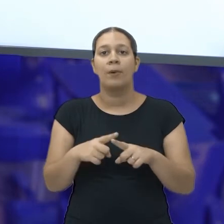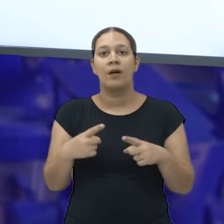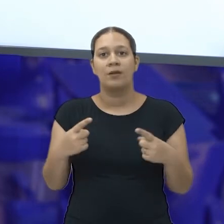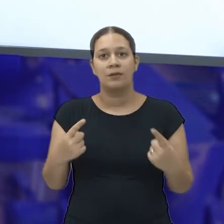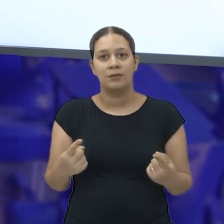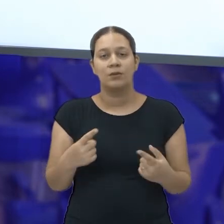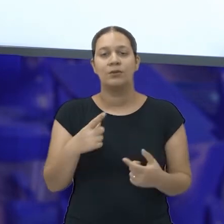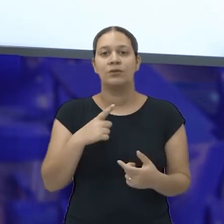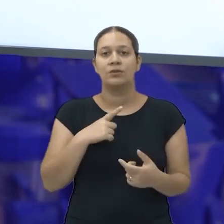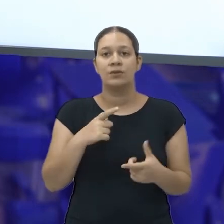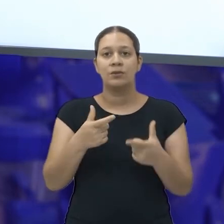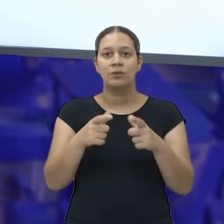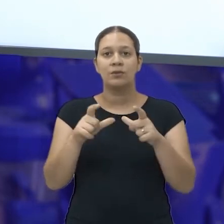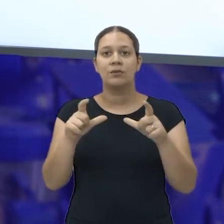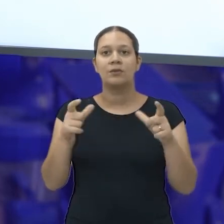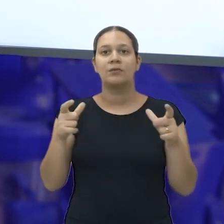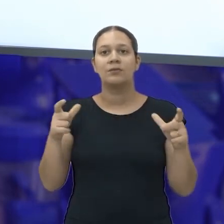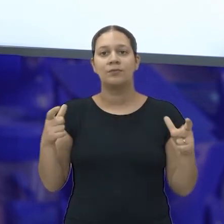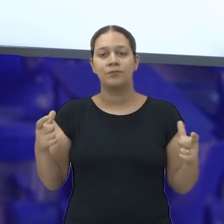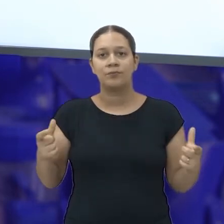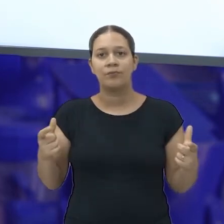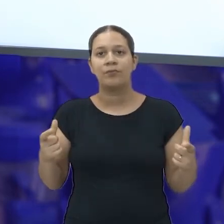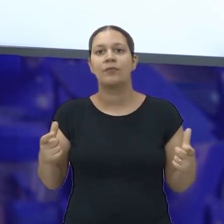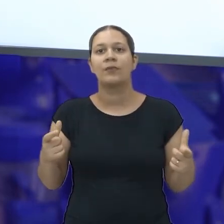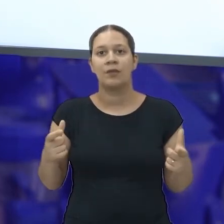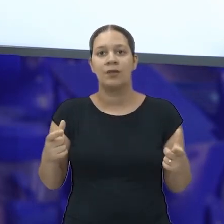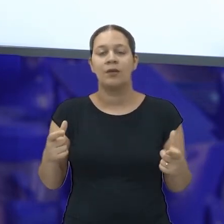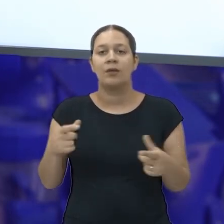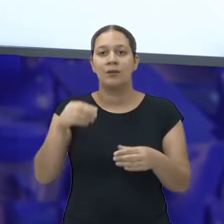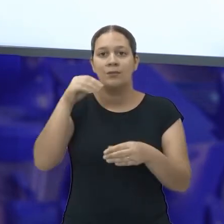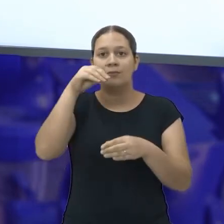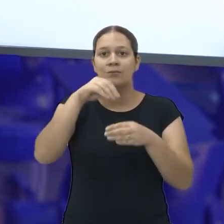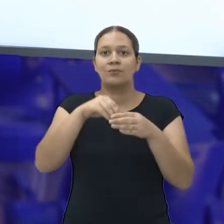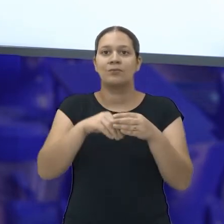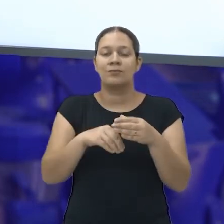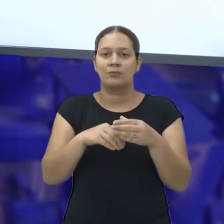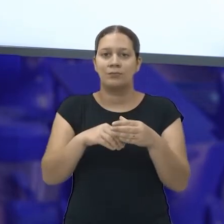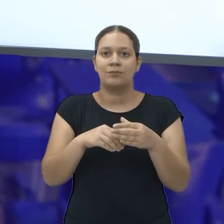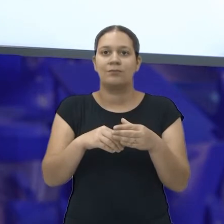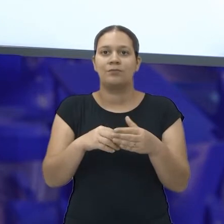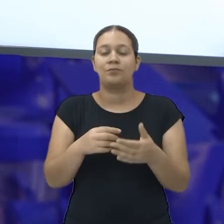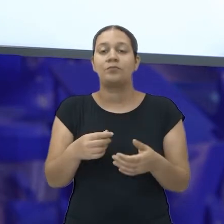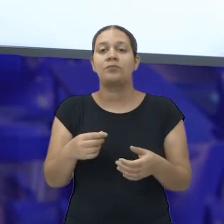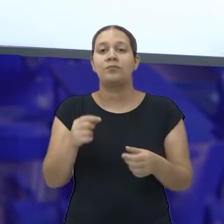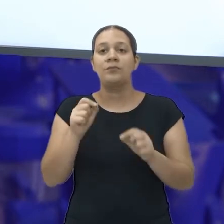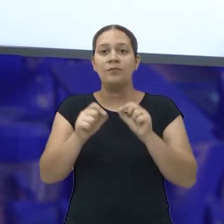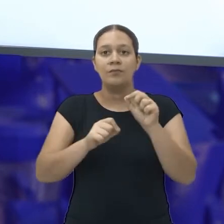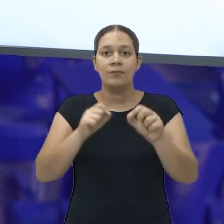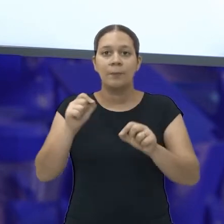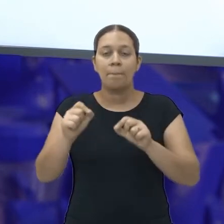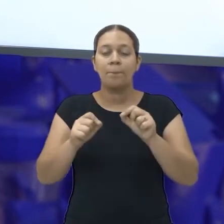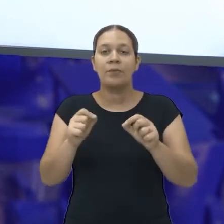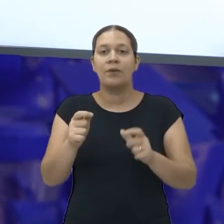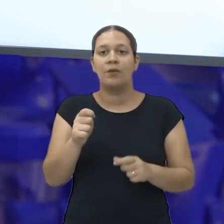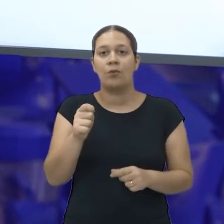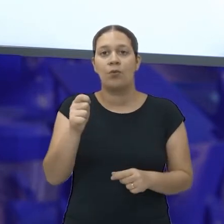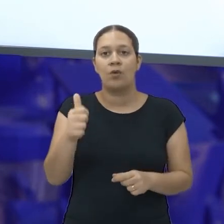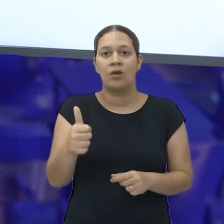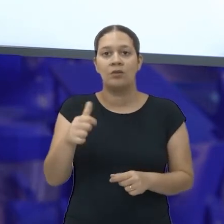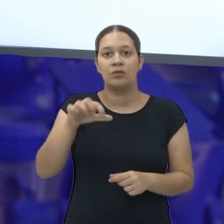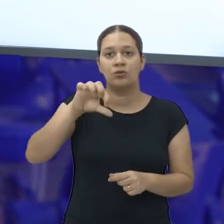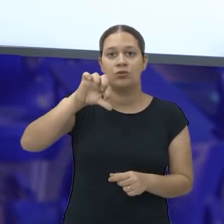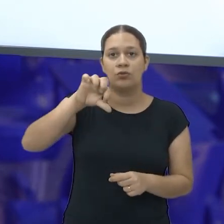tem uma das maiores concentrações fundiárias. A prova é tanta de que